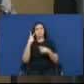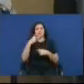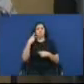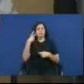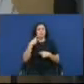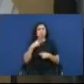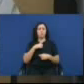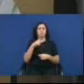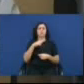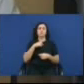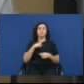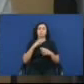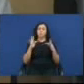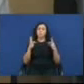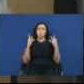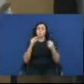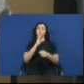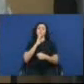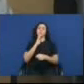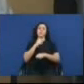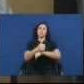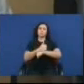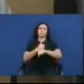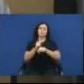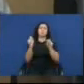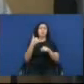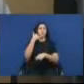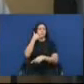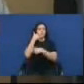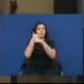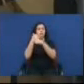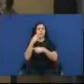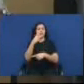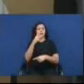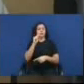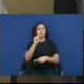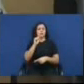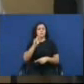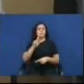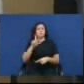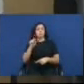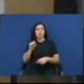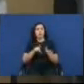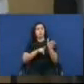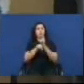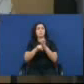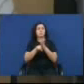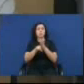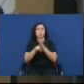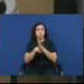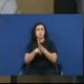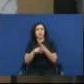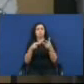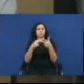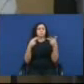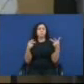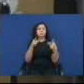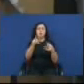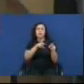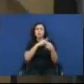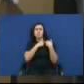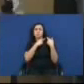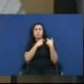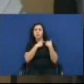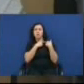tem vereador, tem todo mundo que conhece meus profissionais. É só ligar no consultório do Dr. Paulo, da Ivone, e perguntar, você é responsável pela